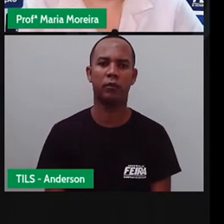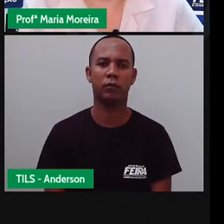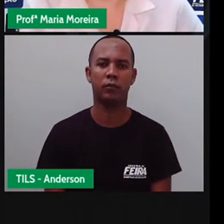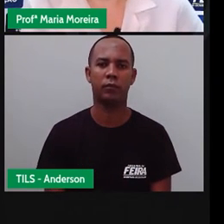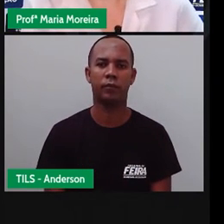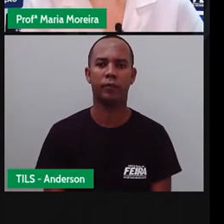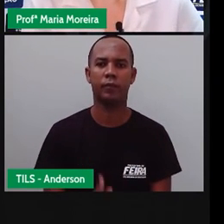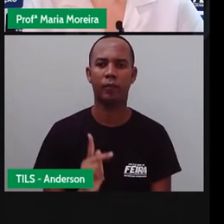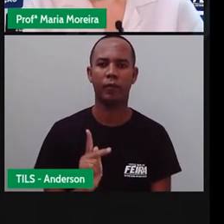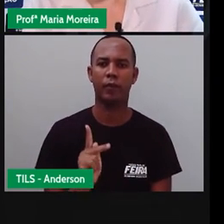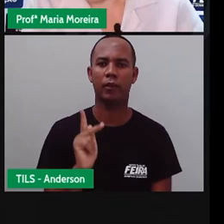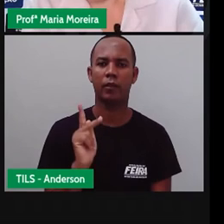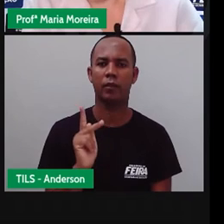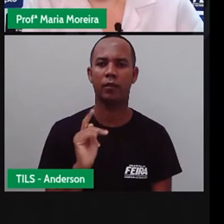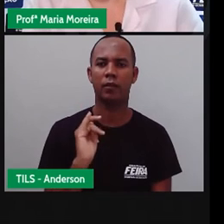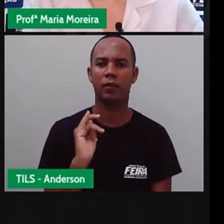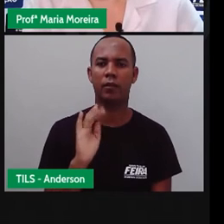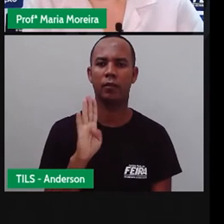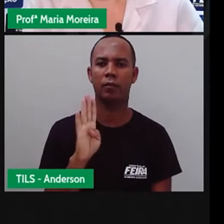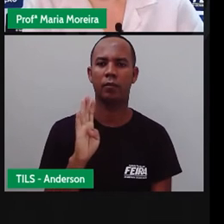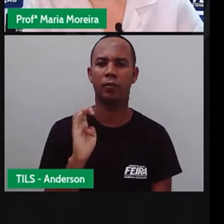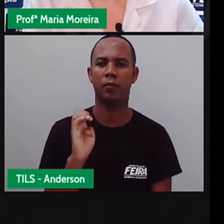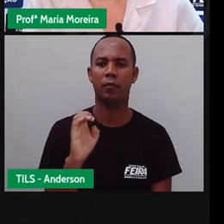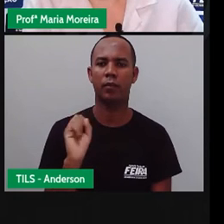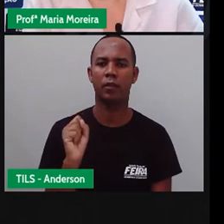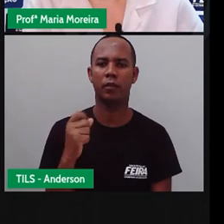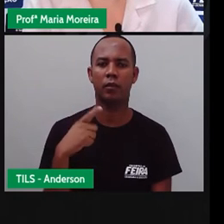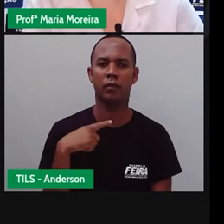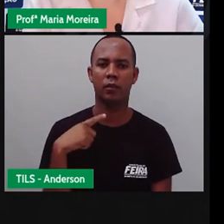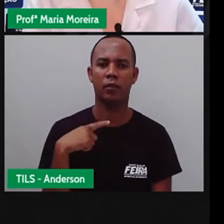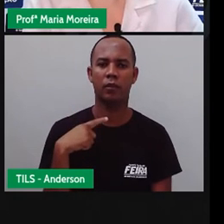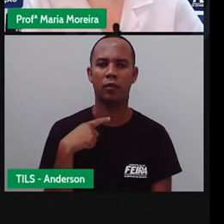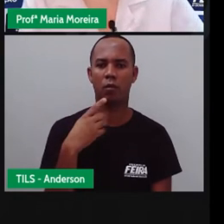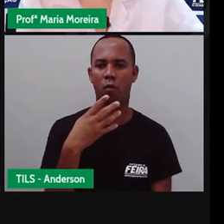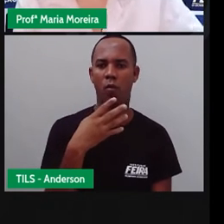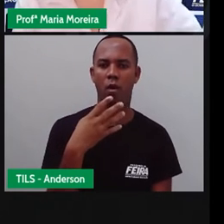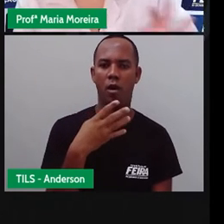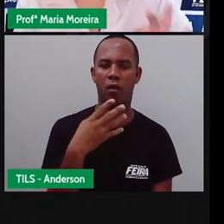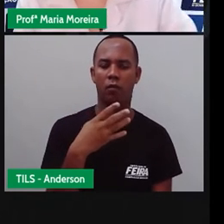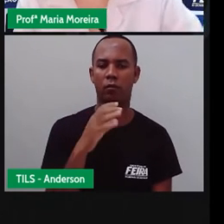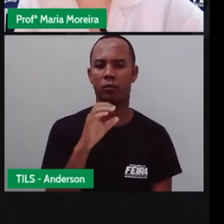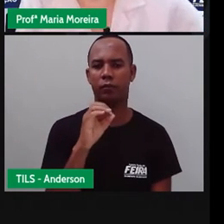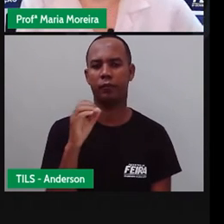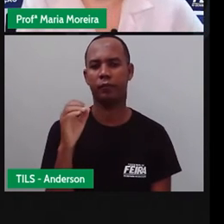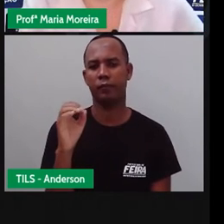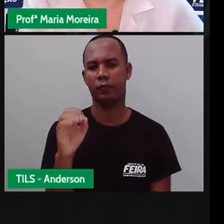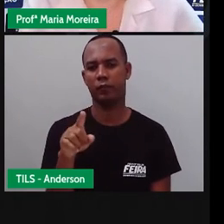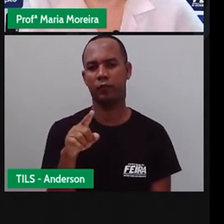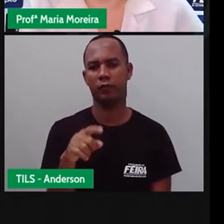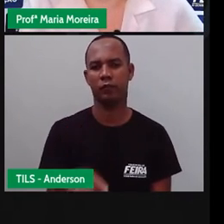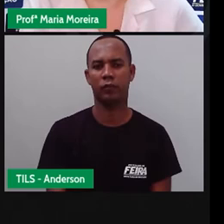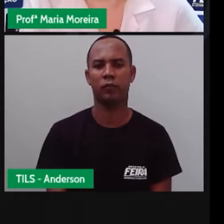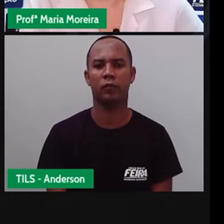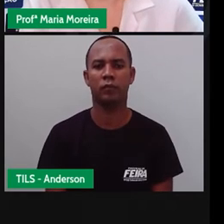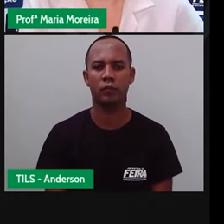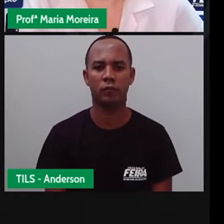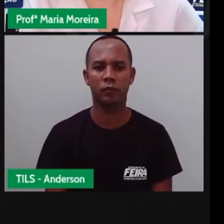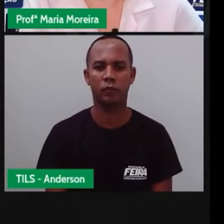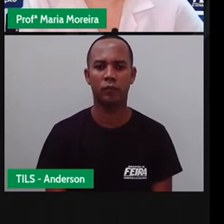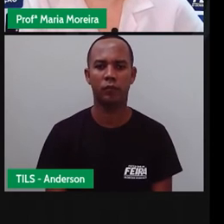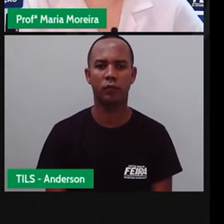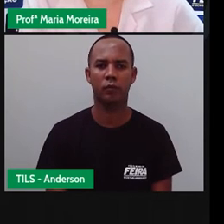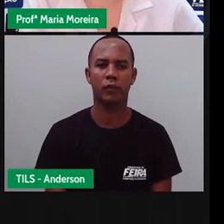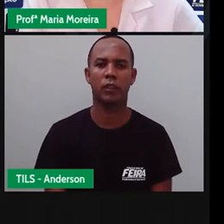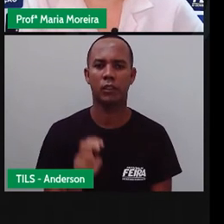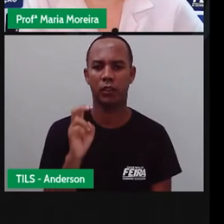oximi né eu tenho que o quatro ali na casa da dezena não é isso aí eu vou pegar esse vou desmembrar e fazer esse 40